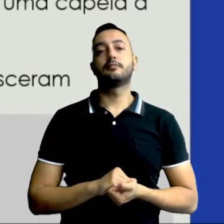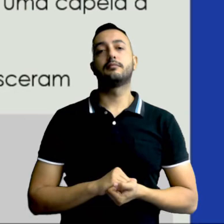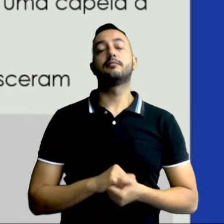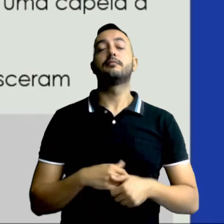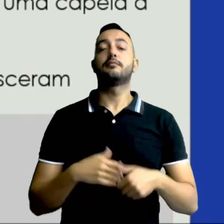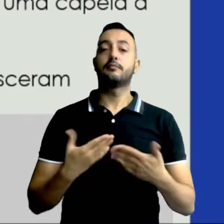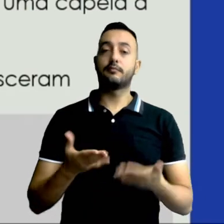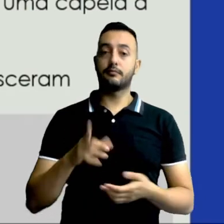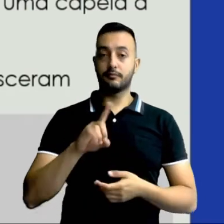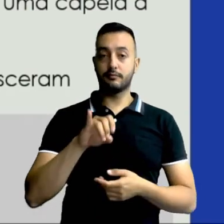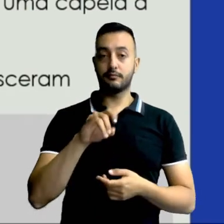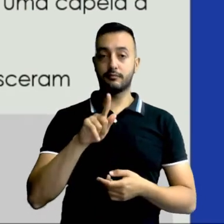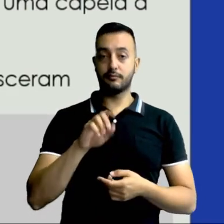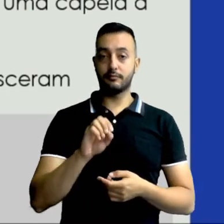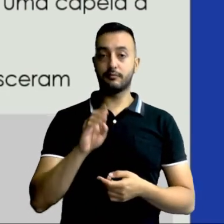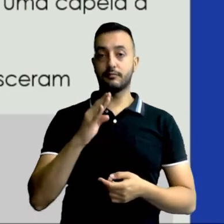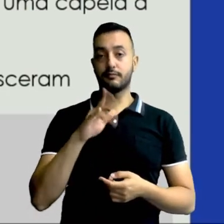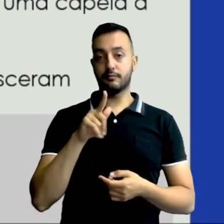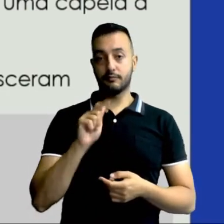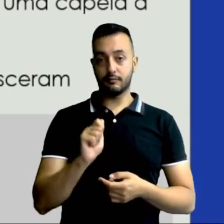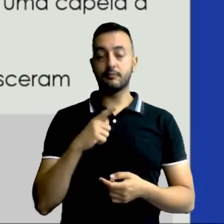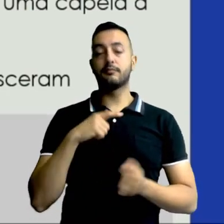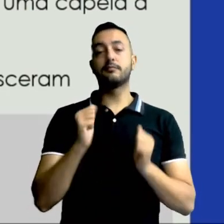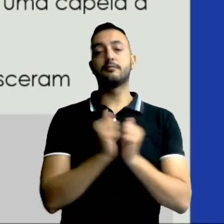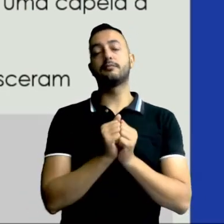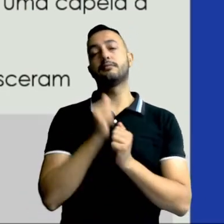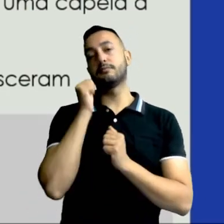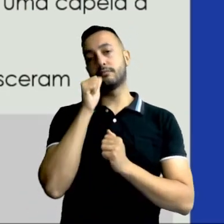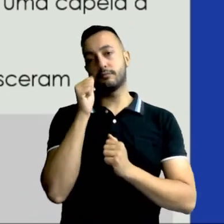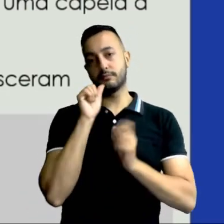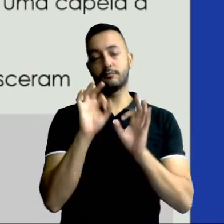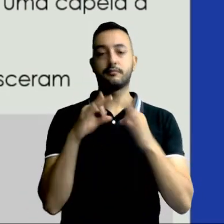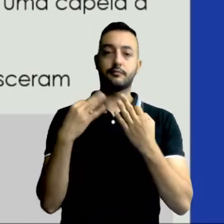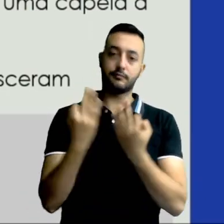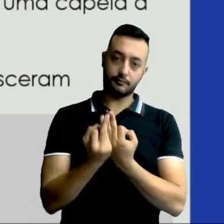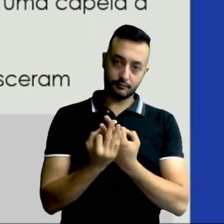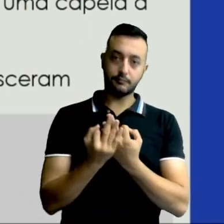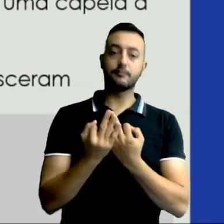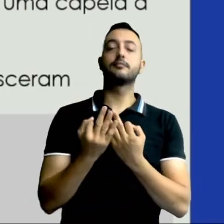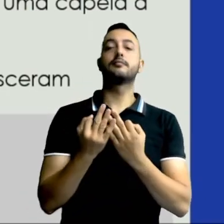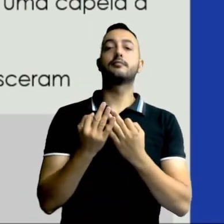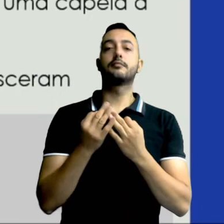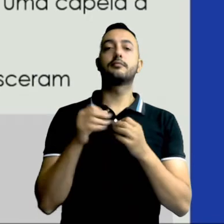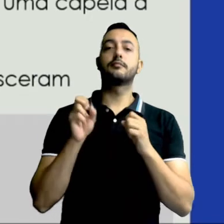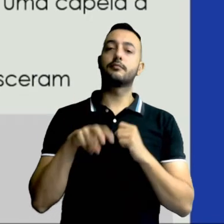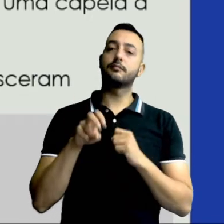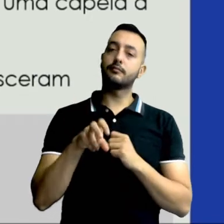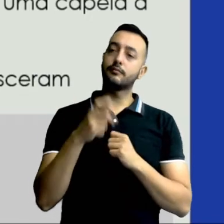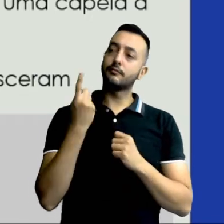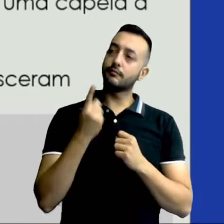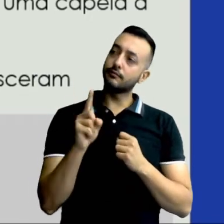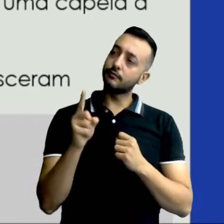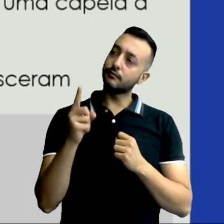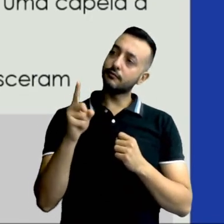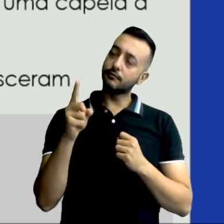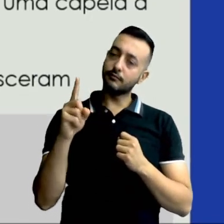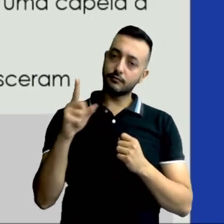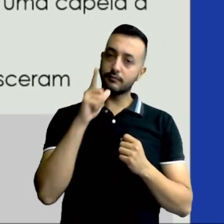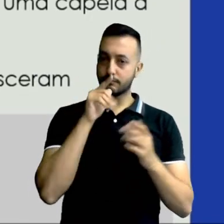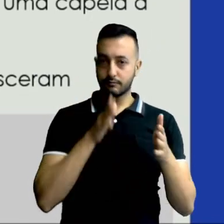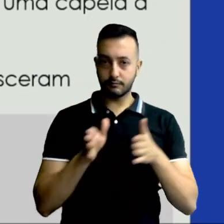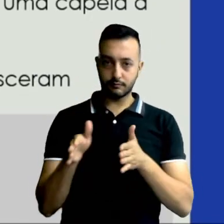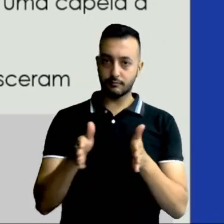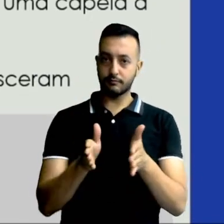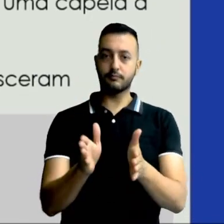bom então Diogo de Braga acompanhada de mulheres e familiares ele caminhou em direção ao interior seguindo o curso